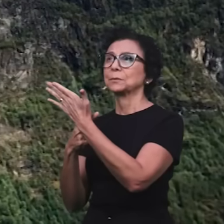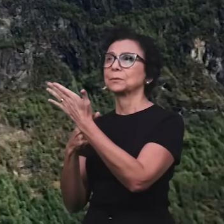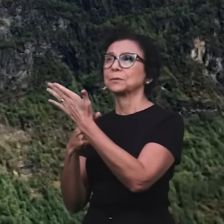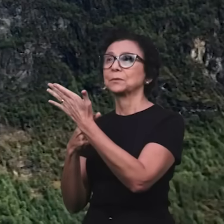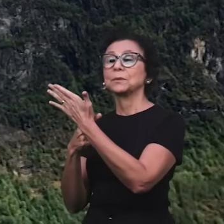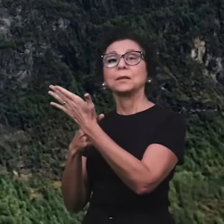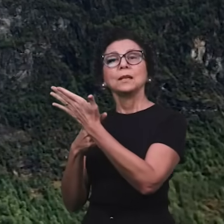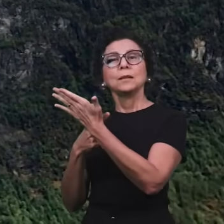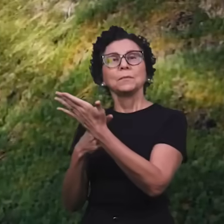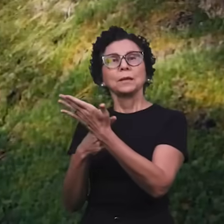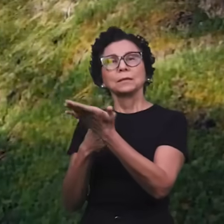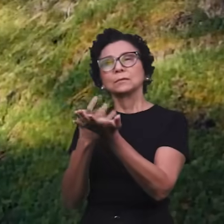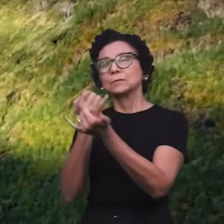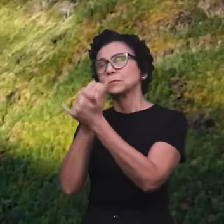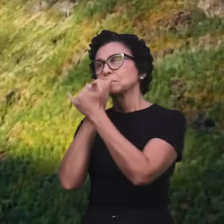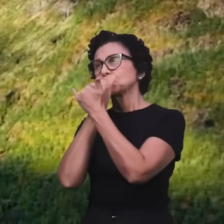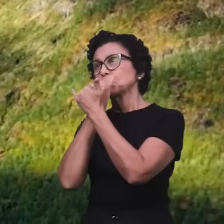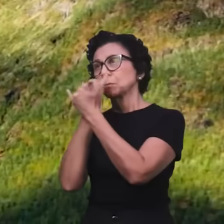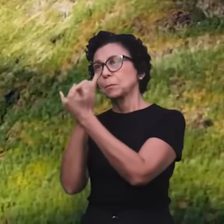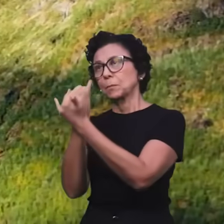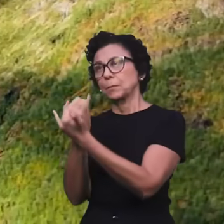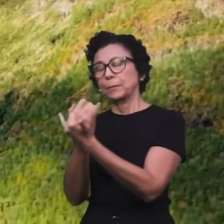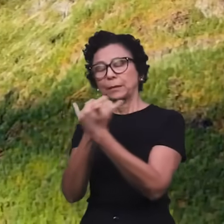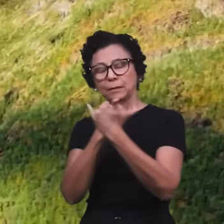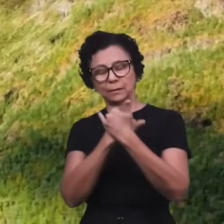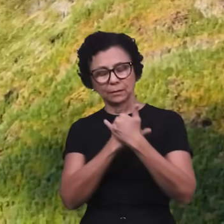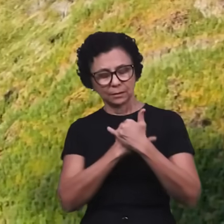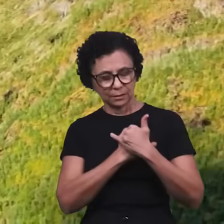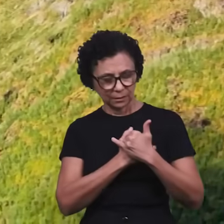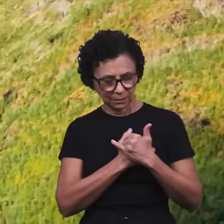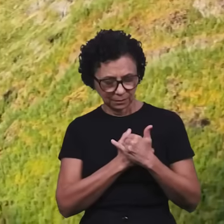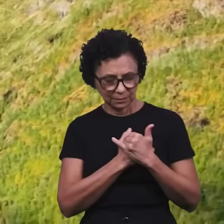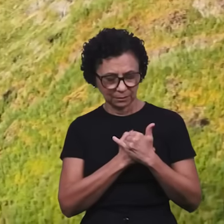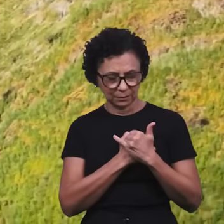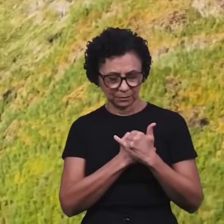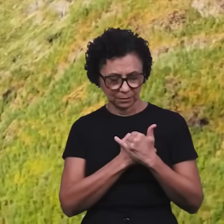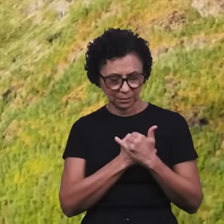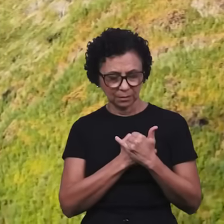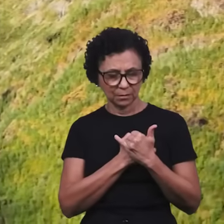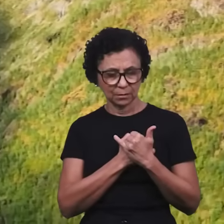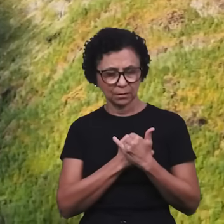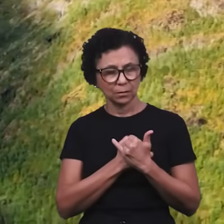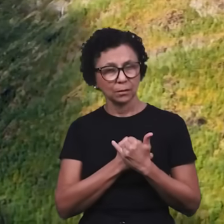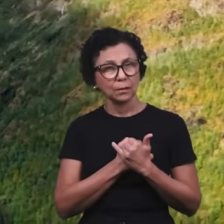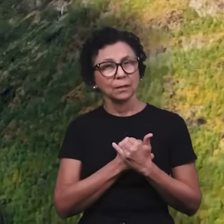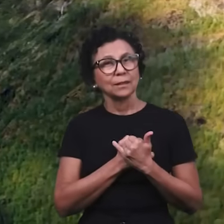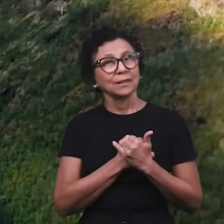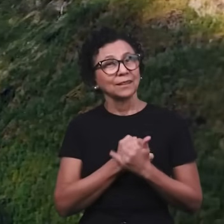Pede seu perdão.